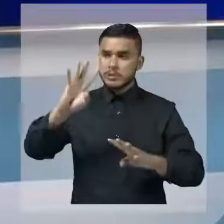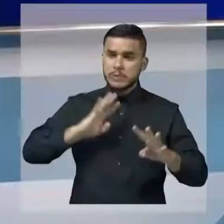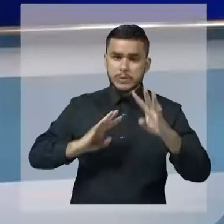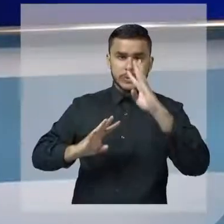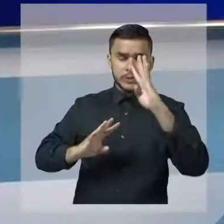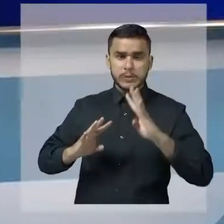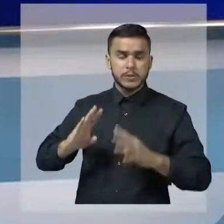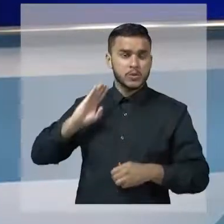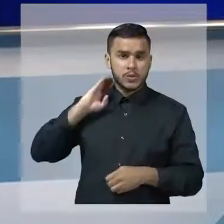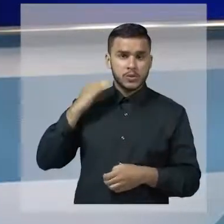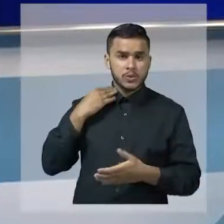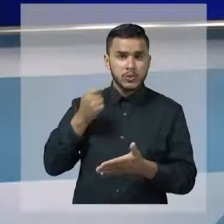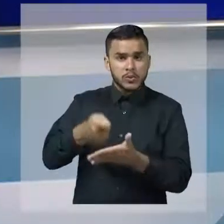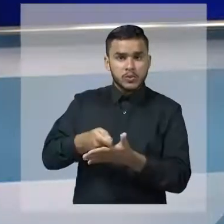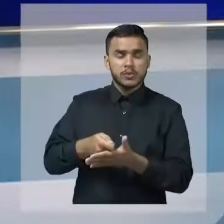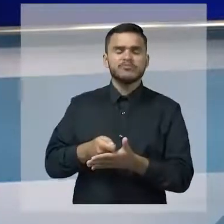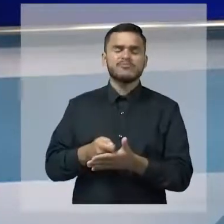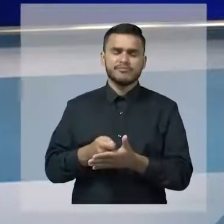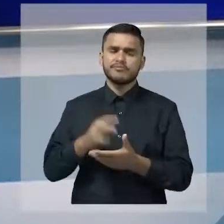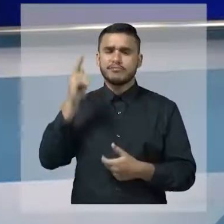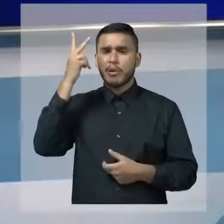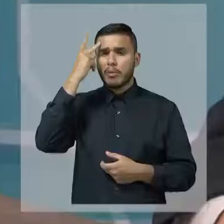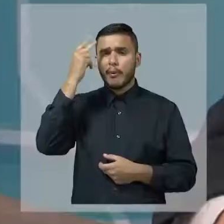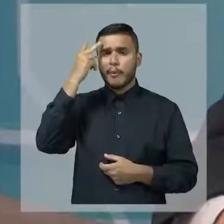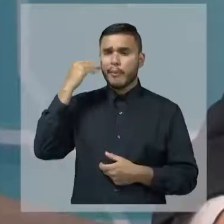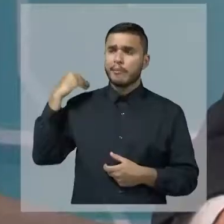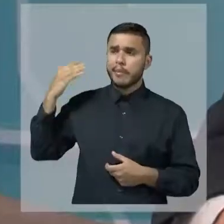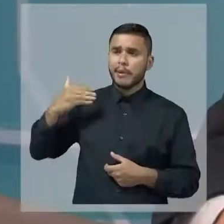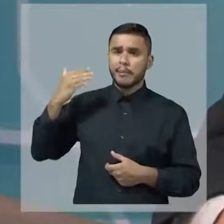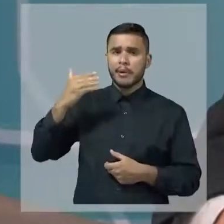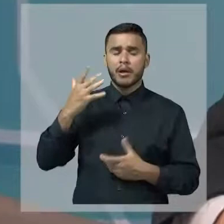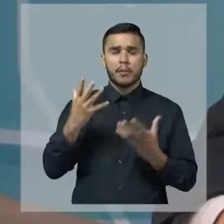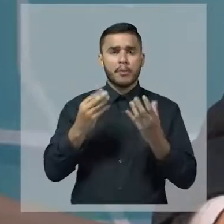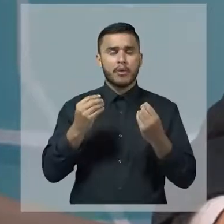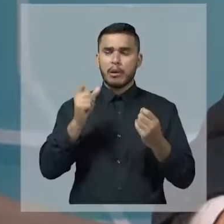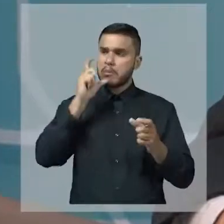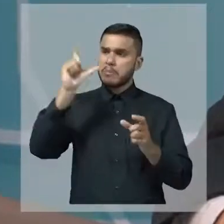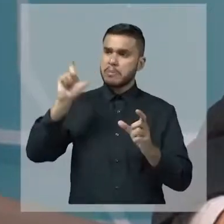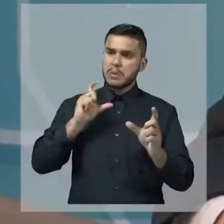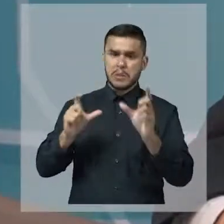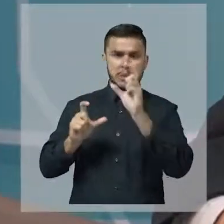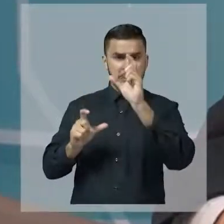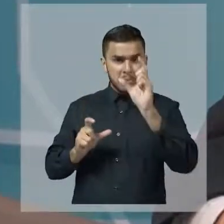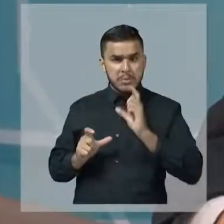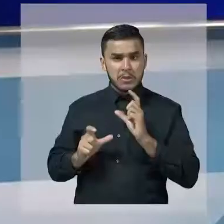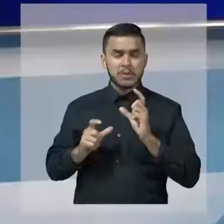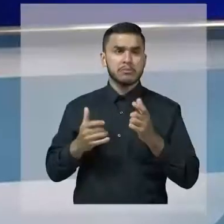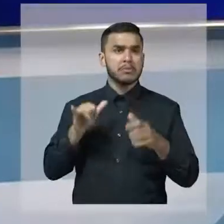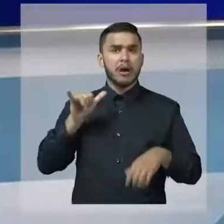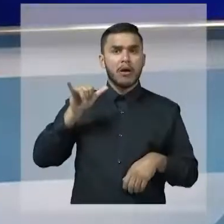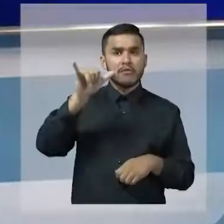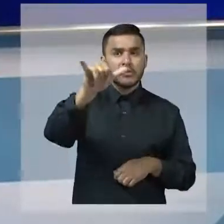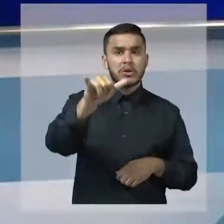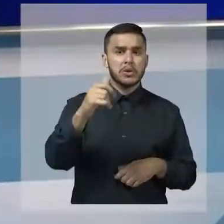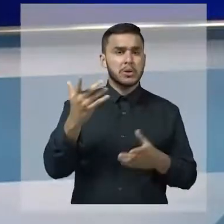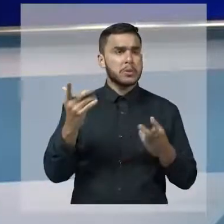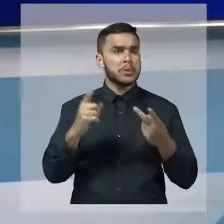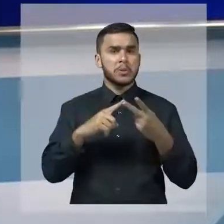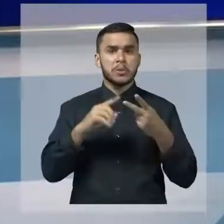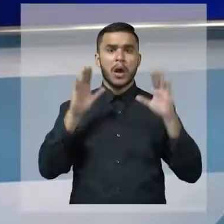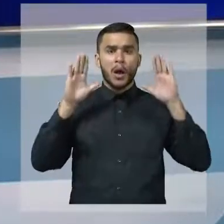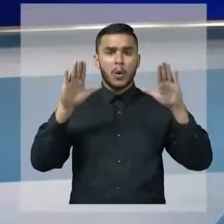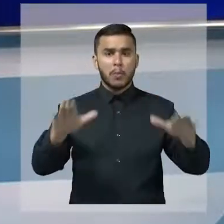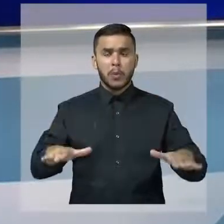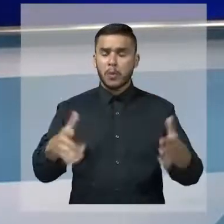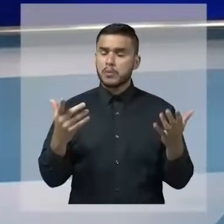como virou algo comum nos últimos tempos. Ministros saem nas ruas, são xingados dentro de avião, em aeroportos, aonde